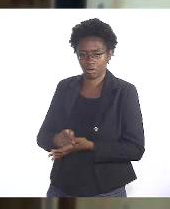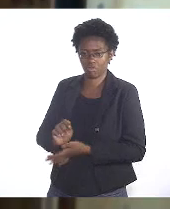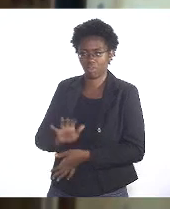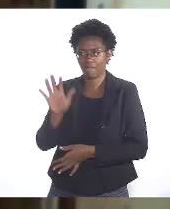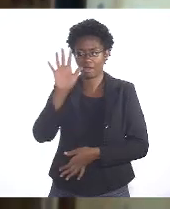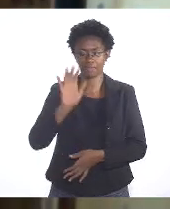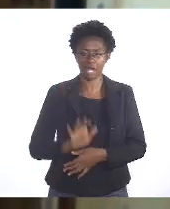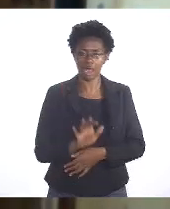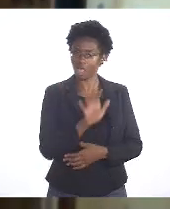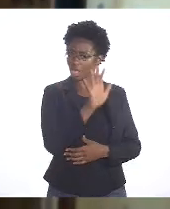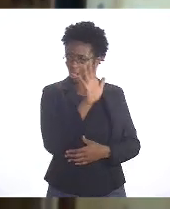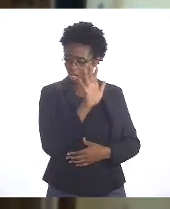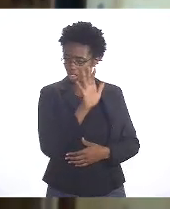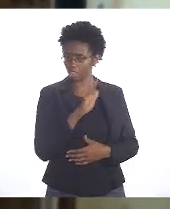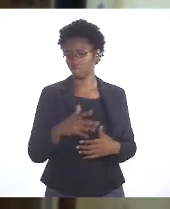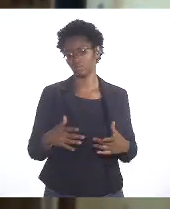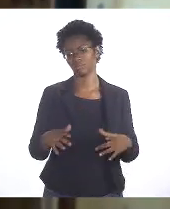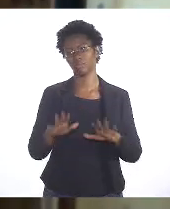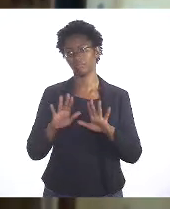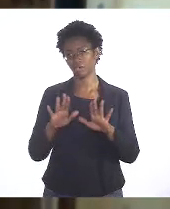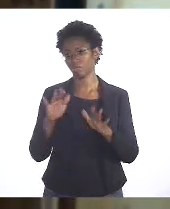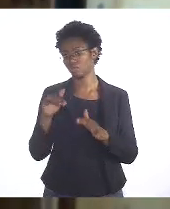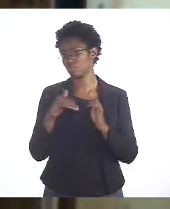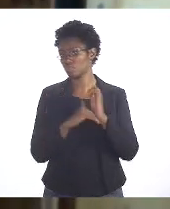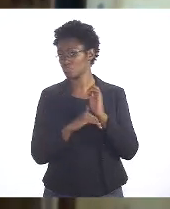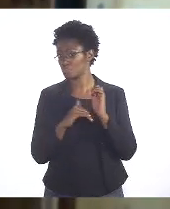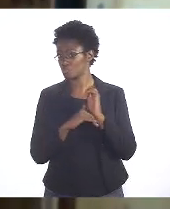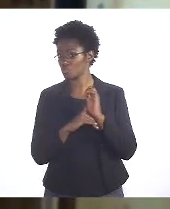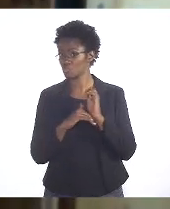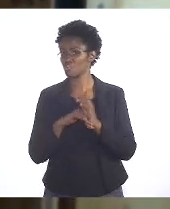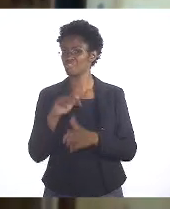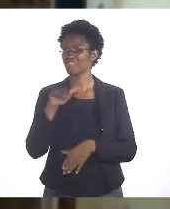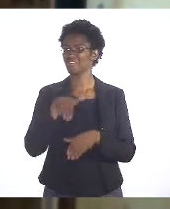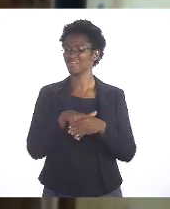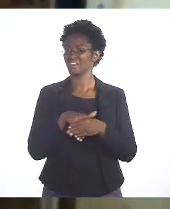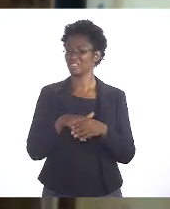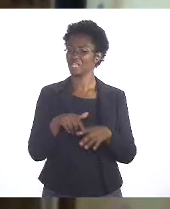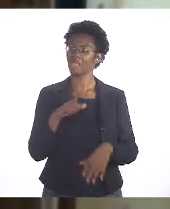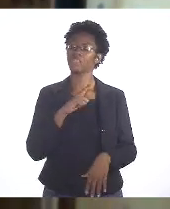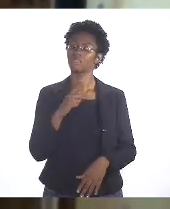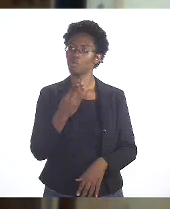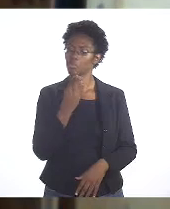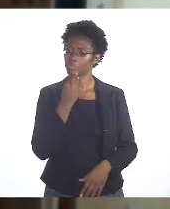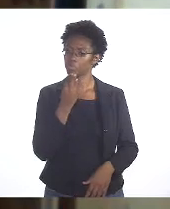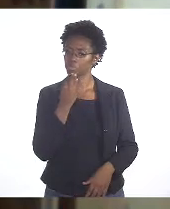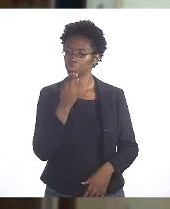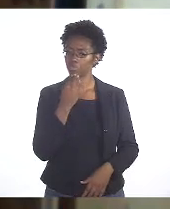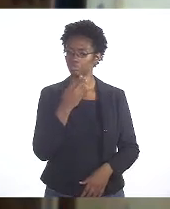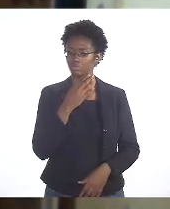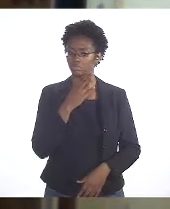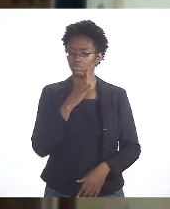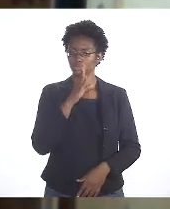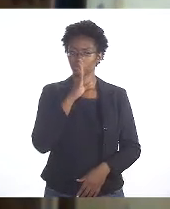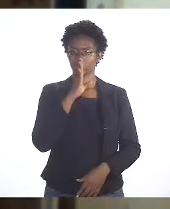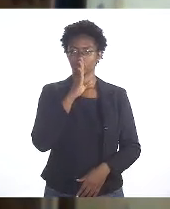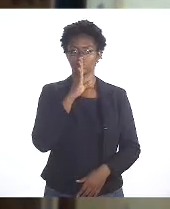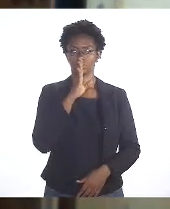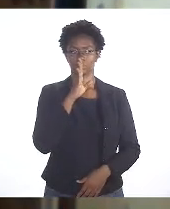elas, no sigilo do seu voto, terão oportunidade de